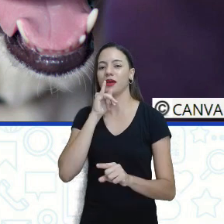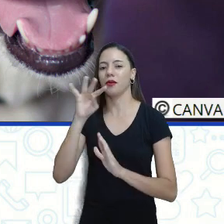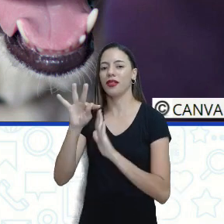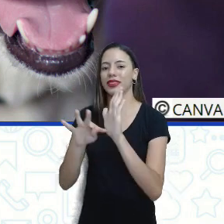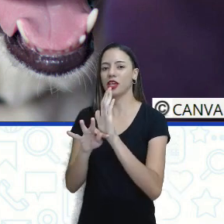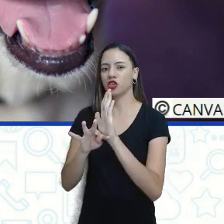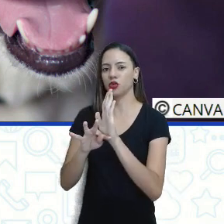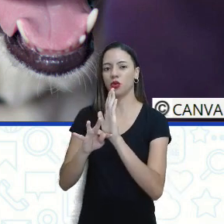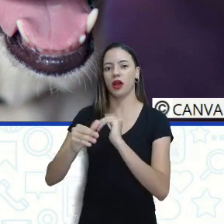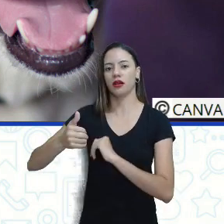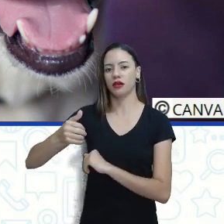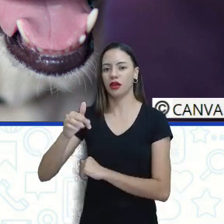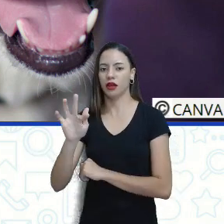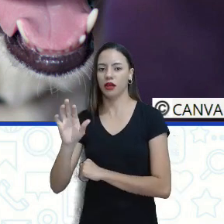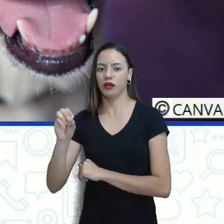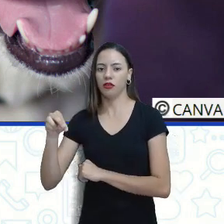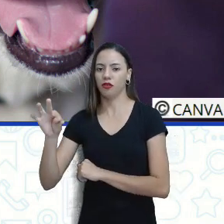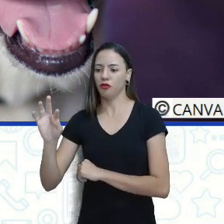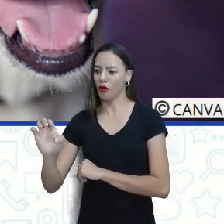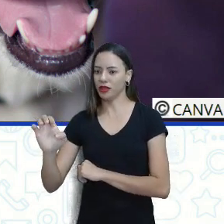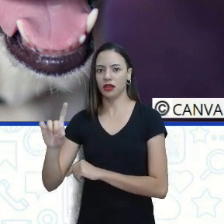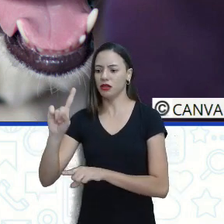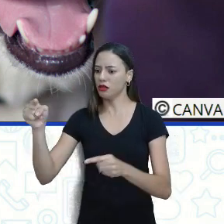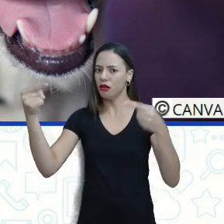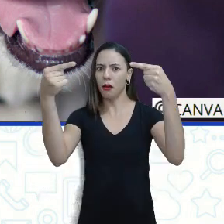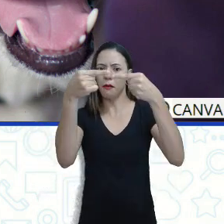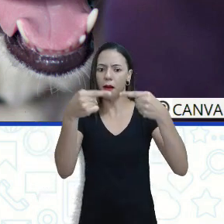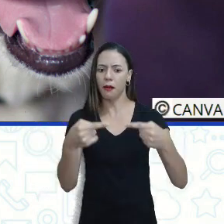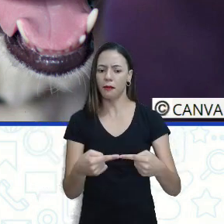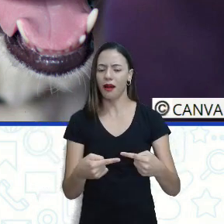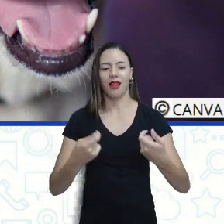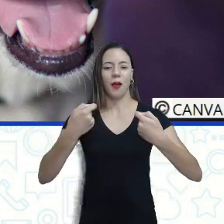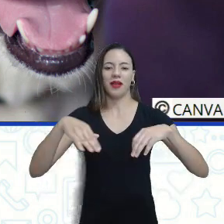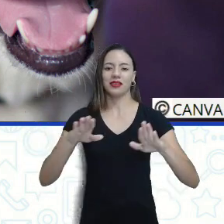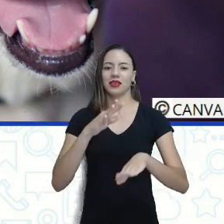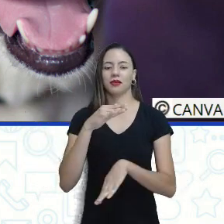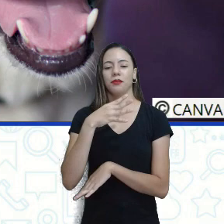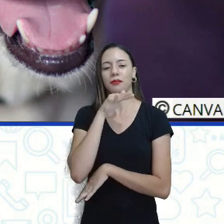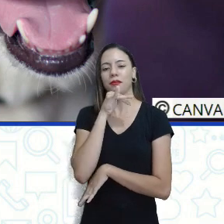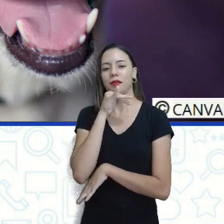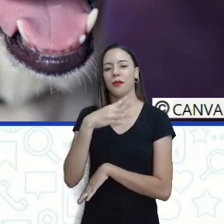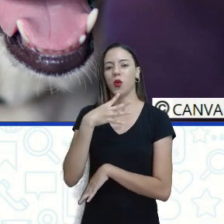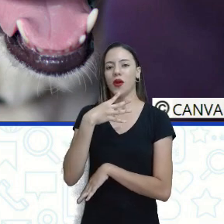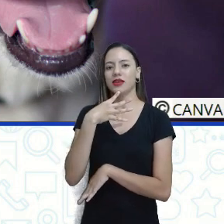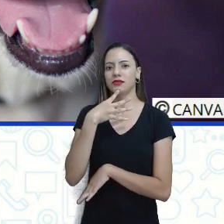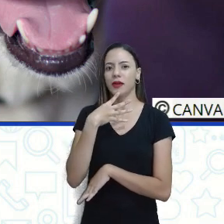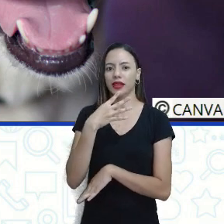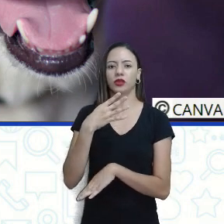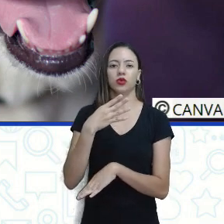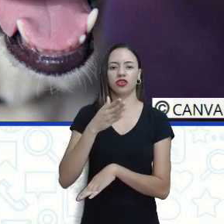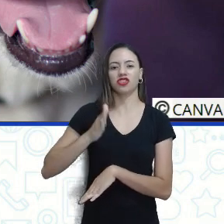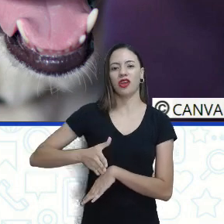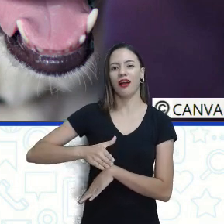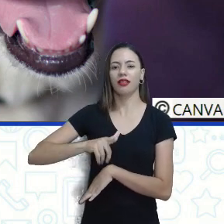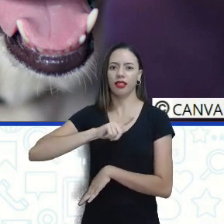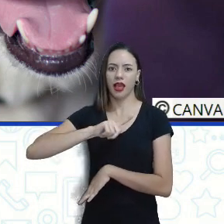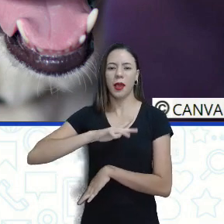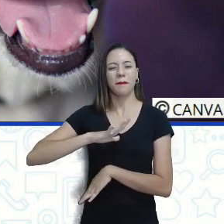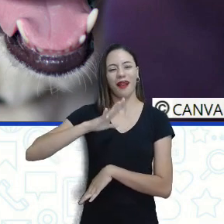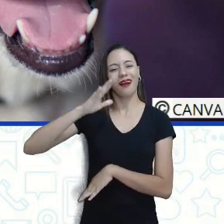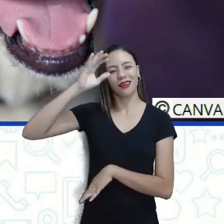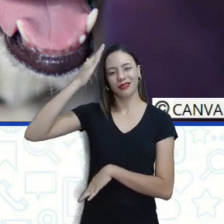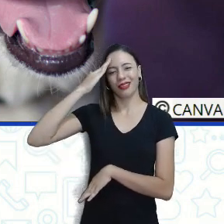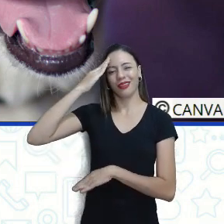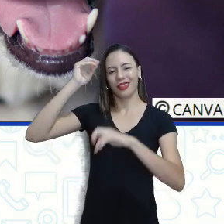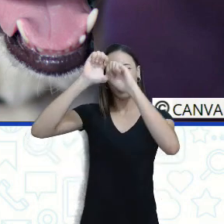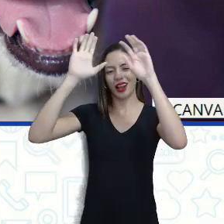caso, não surge a necessidade de conhecimento prévio para entender o elemento intertextual. Então, às vezes,